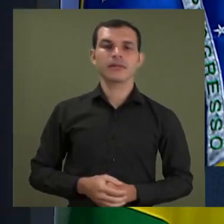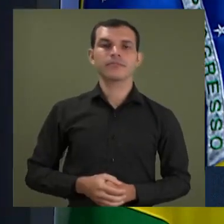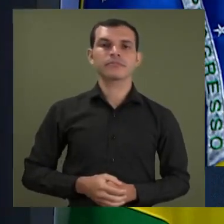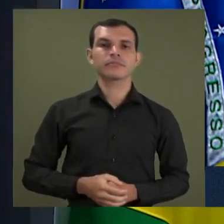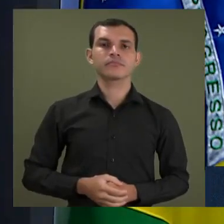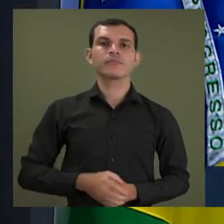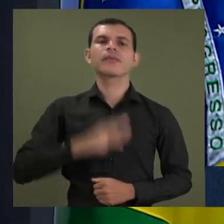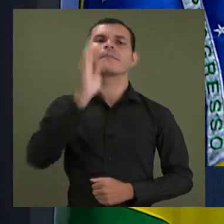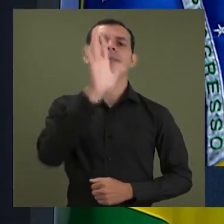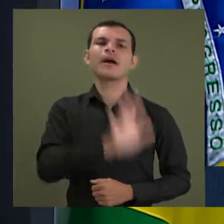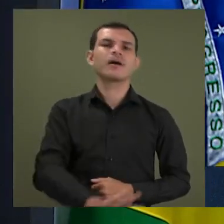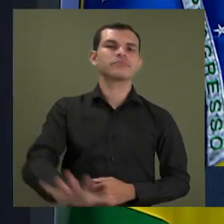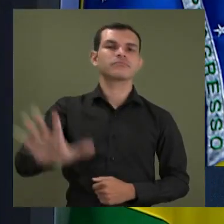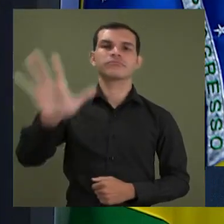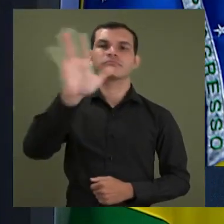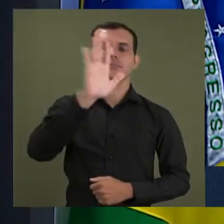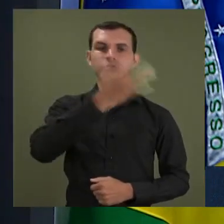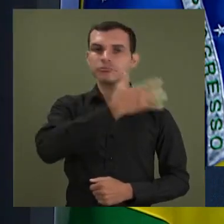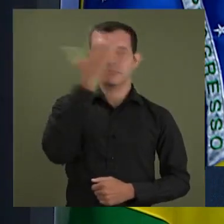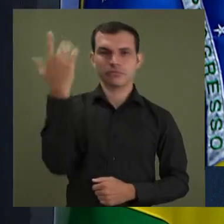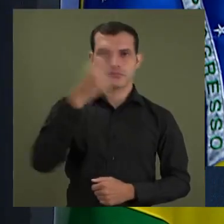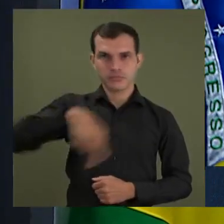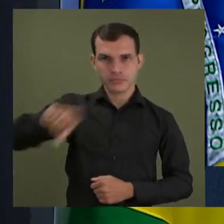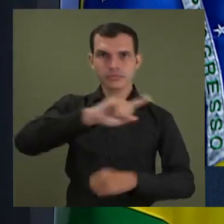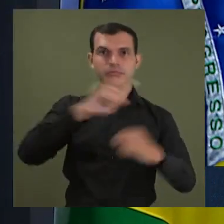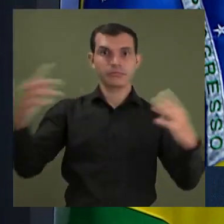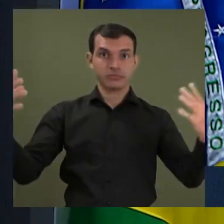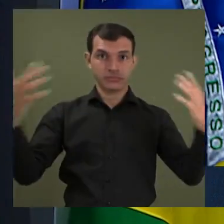dos brasileiras que estão nos assistindo.